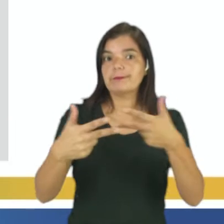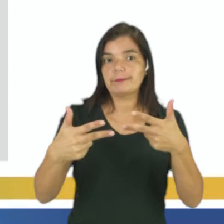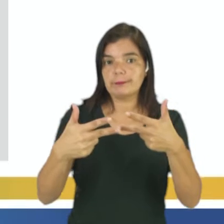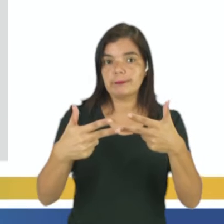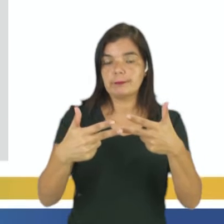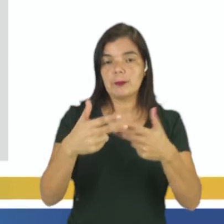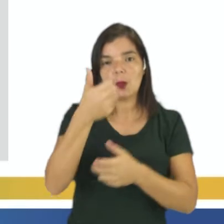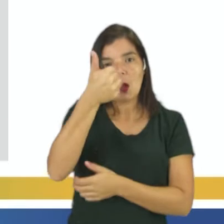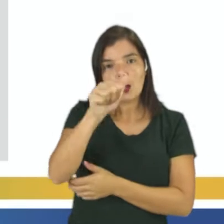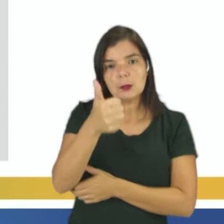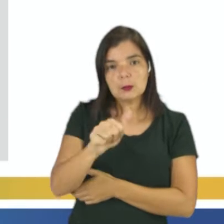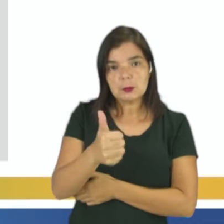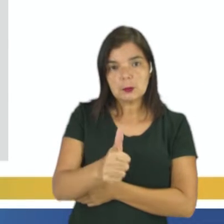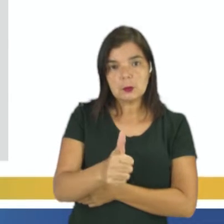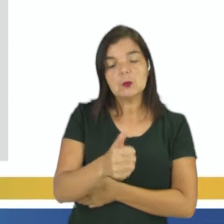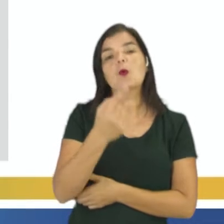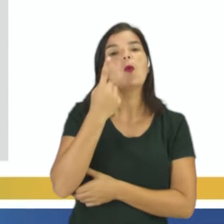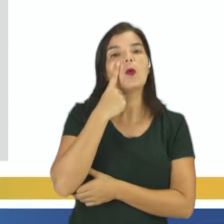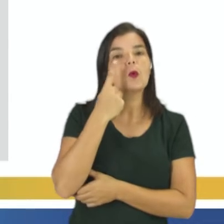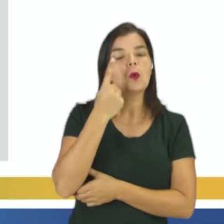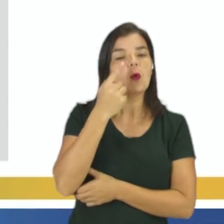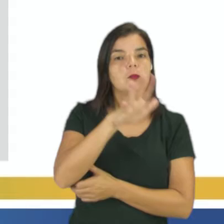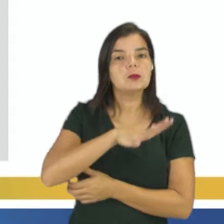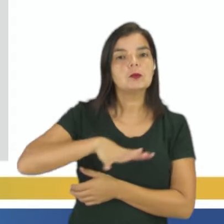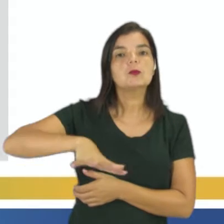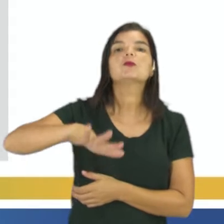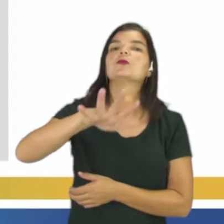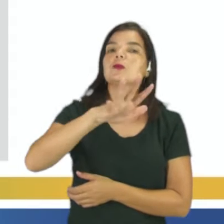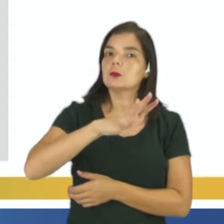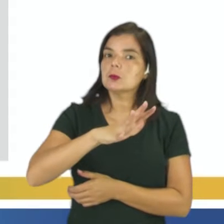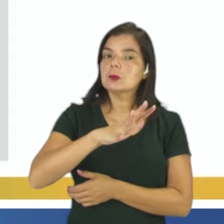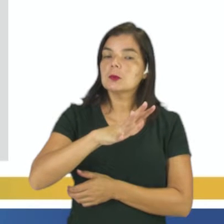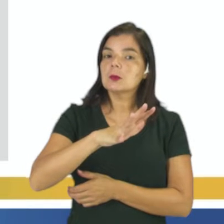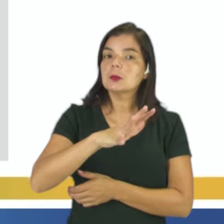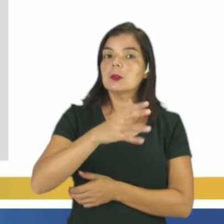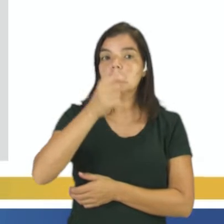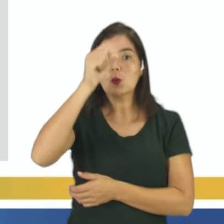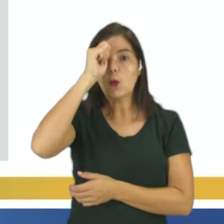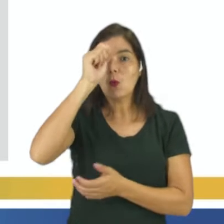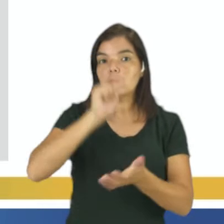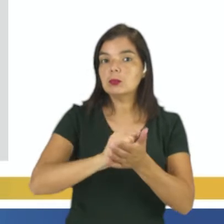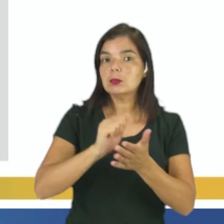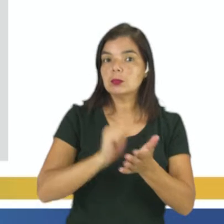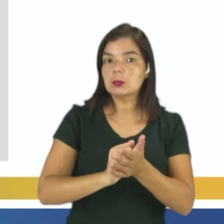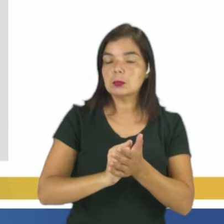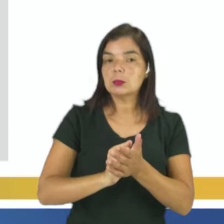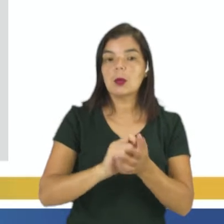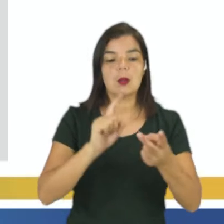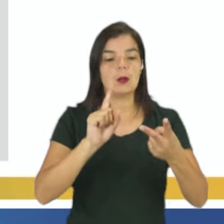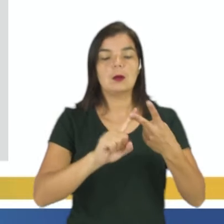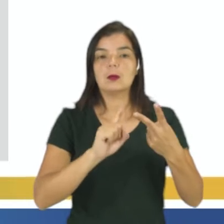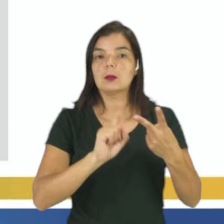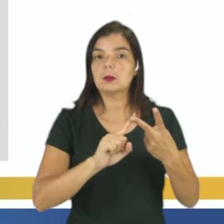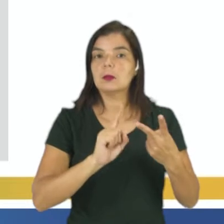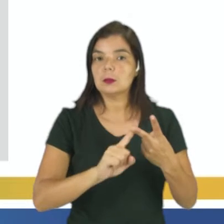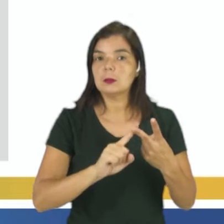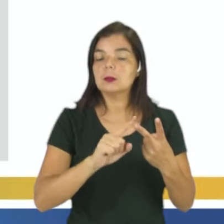objeto analisado, uma visão geral, tá, desse autor. E na